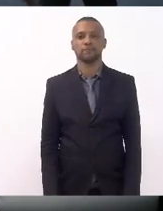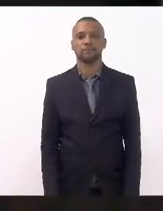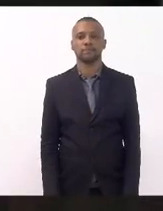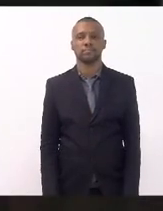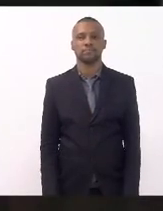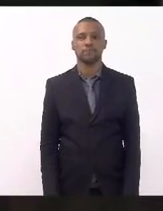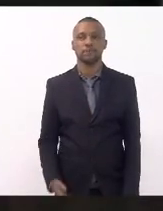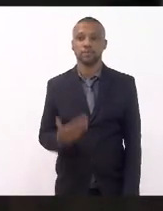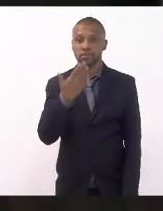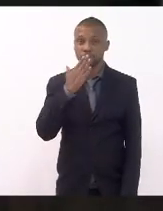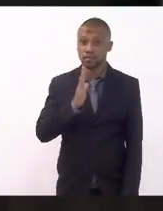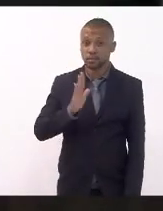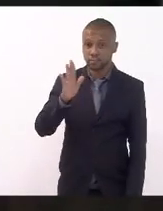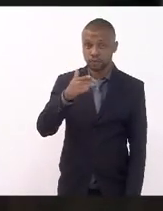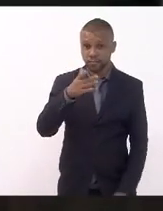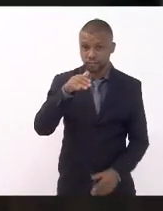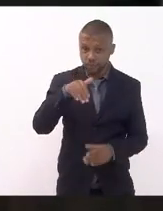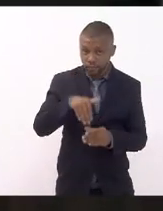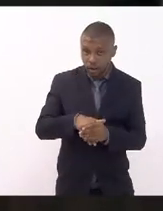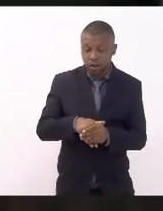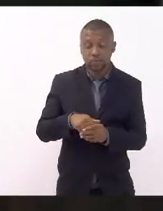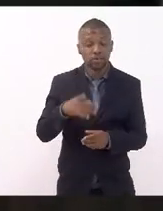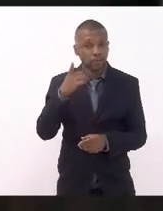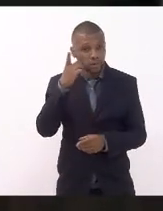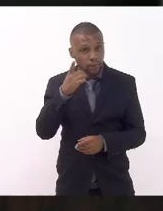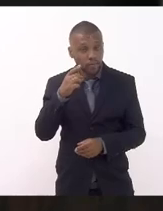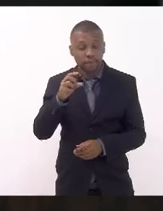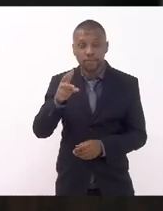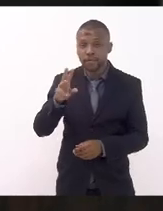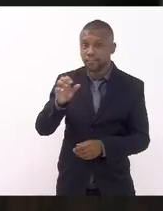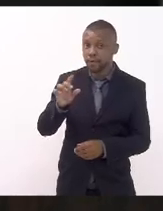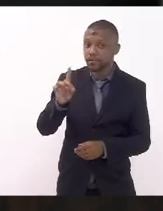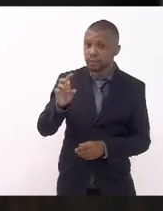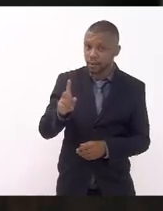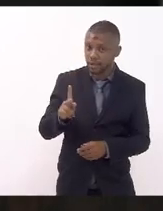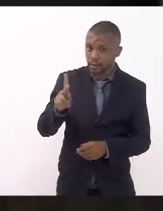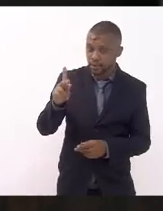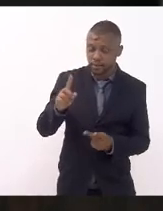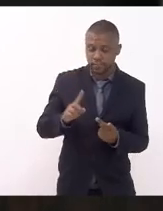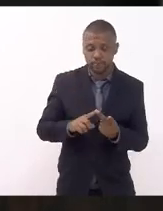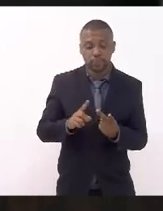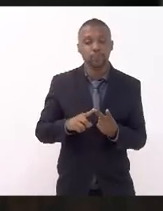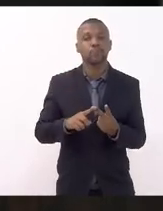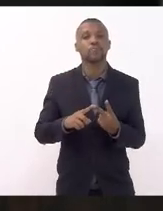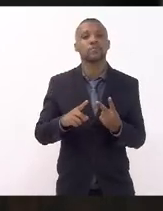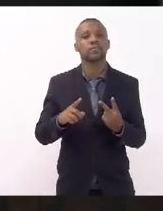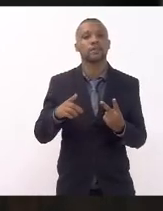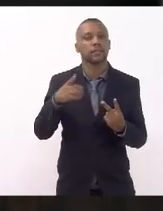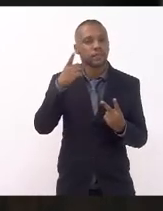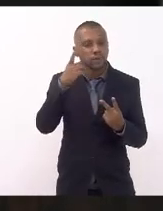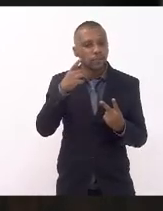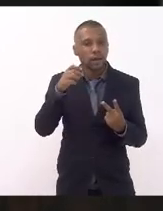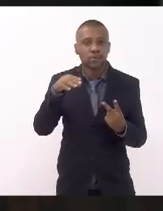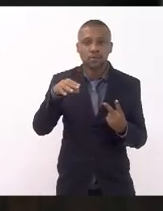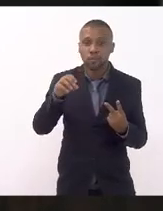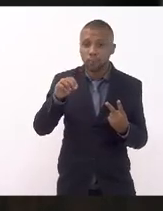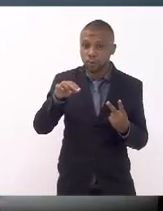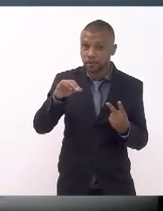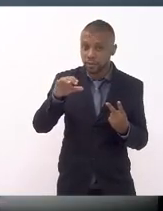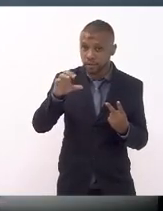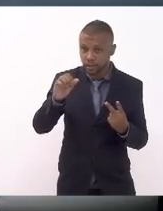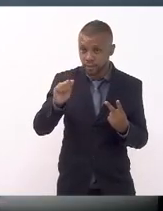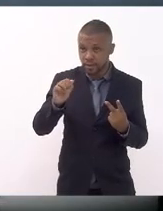Para declaração de voto, o nobre deputado Valdec Carneiro, logo após, deputada Mônica